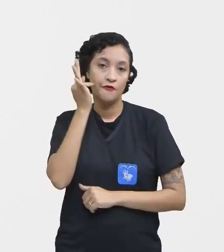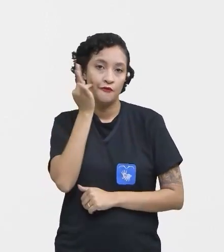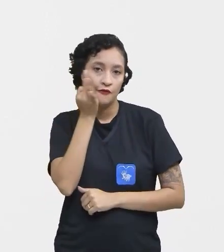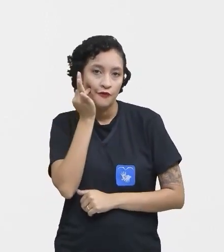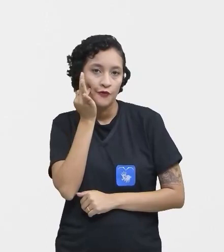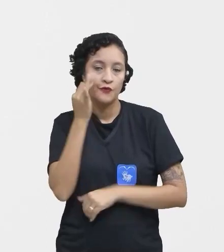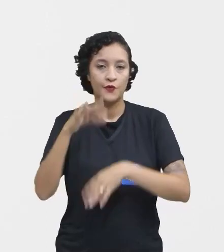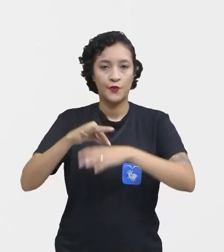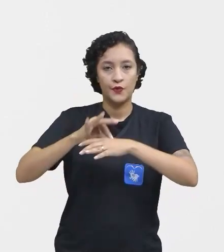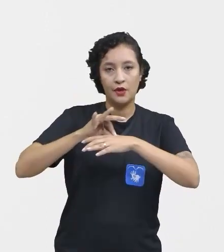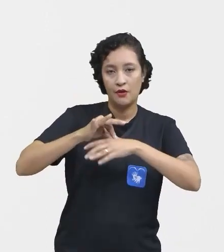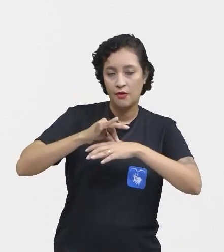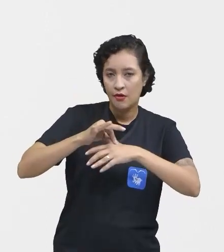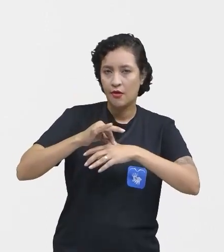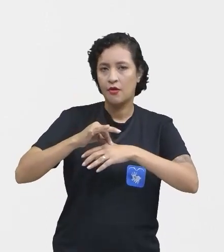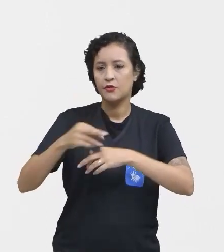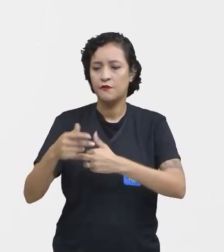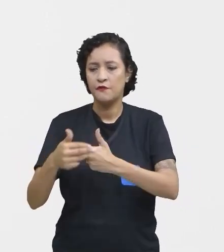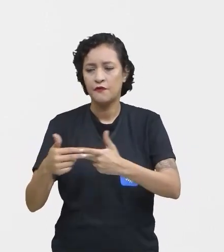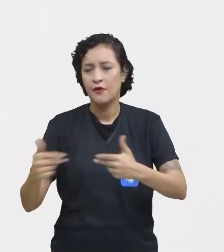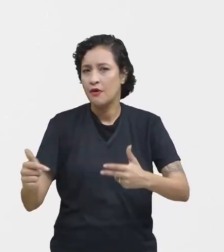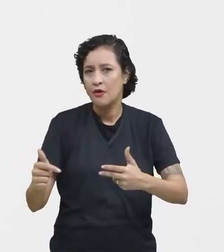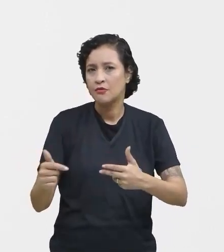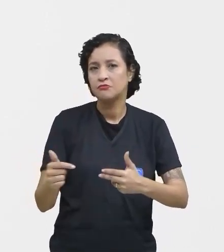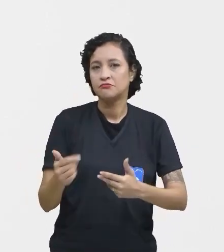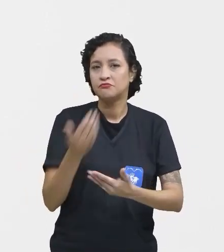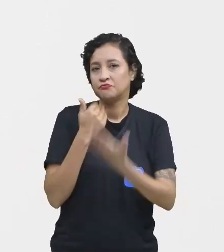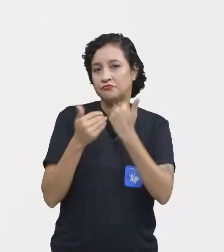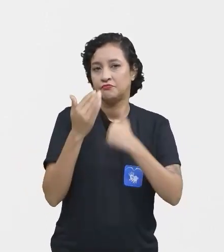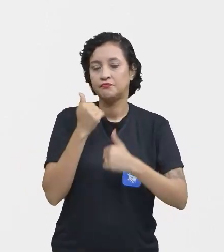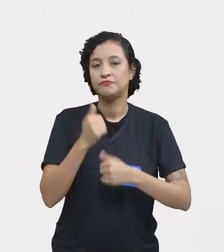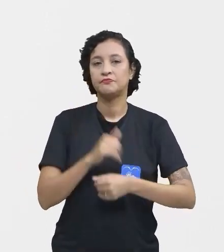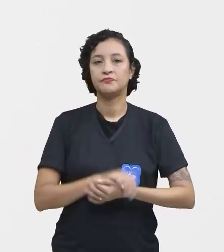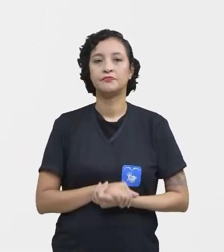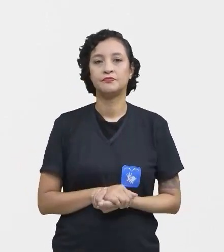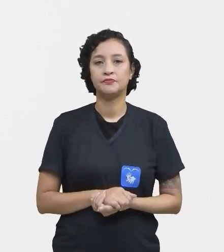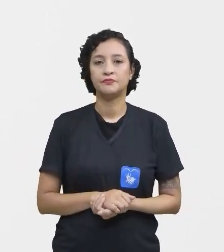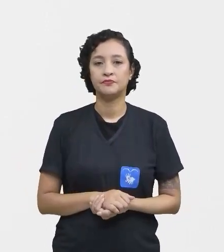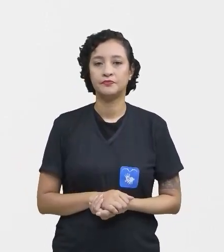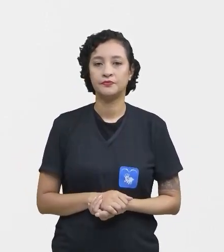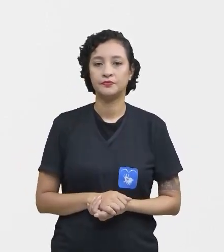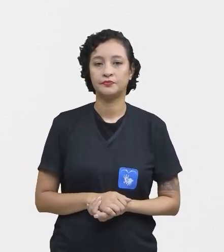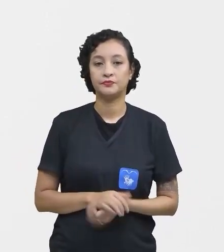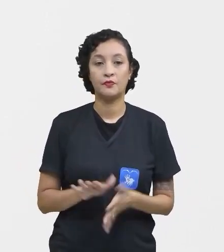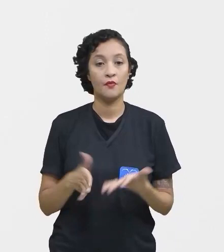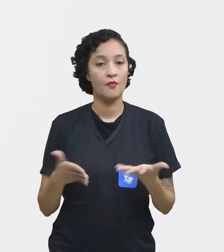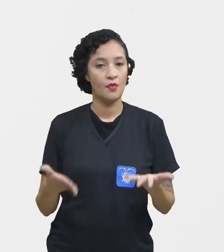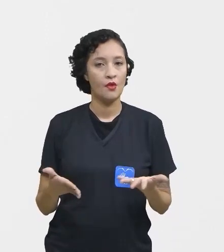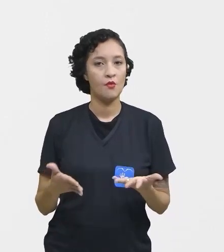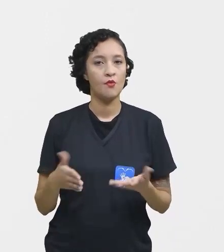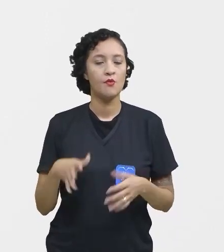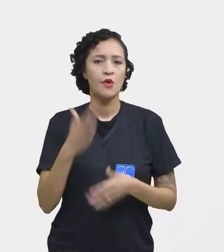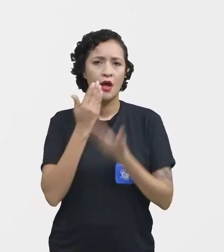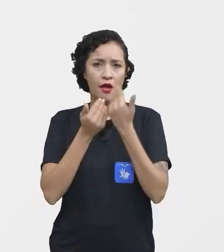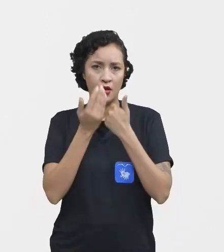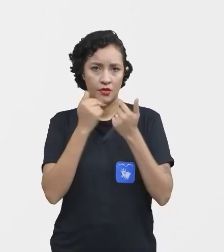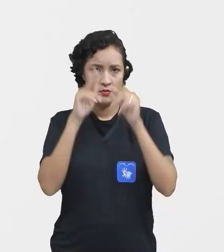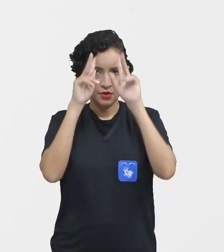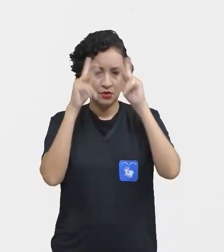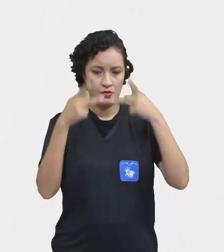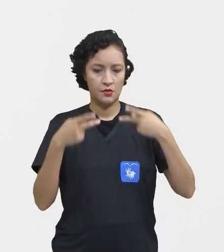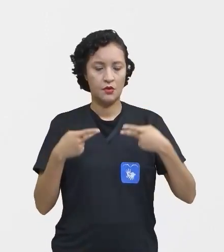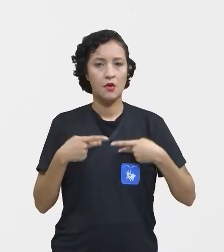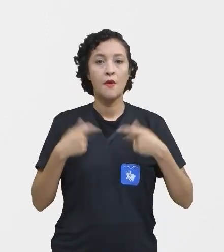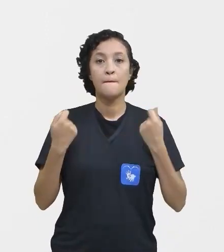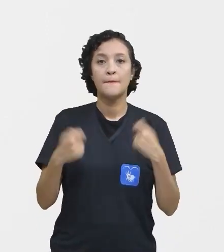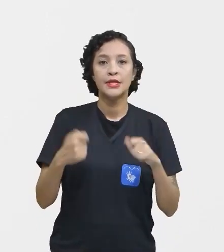legumes, sementes, entre outros alimentos. Então, a alimentação do ser humano, ela precisa